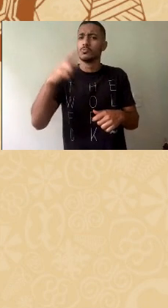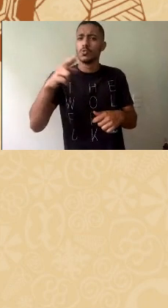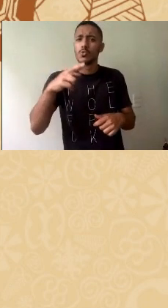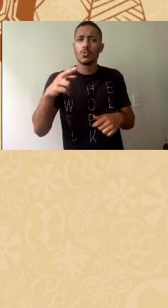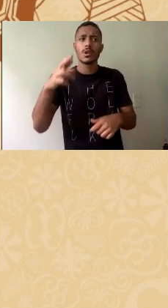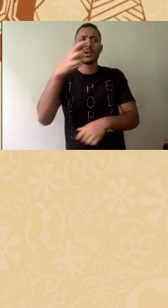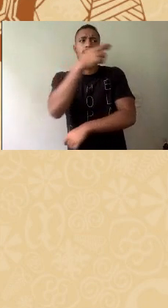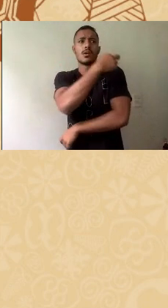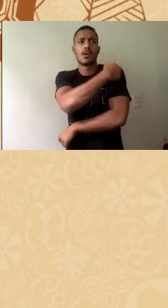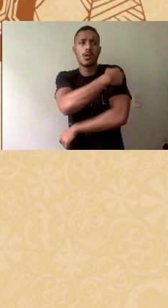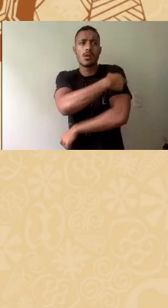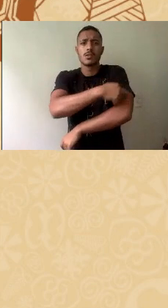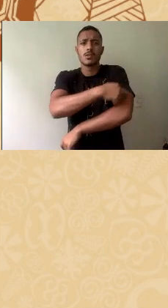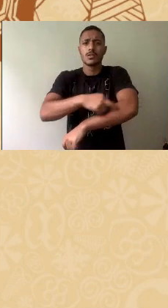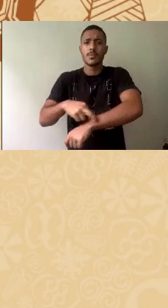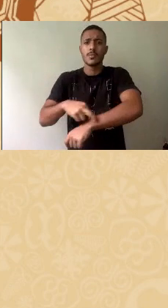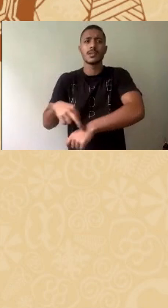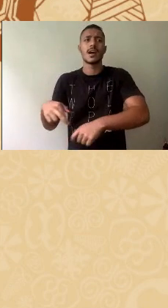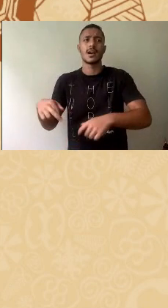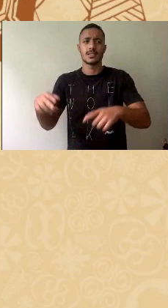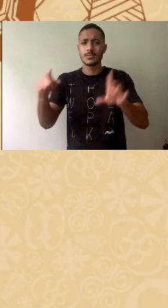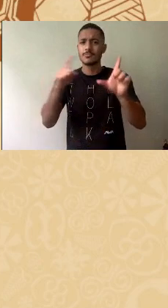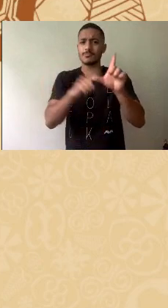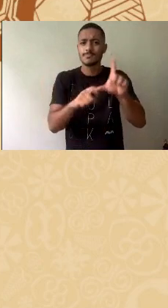da raça, né?